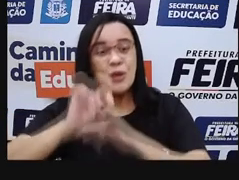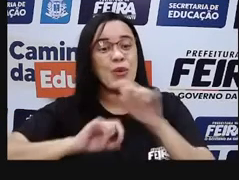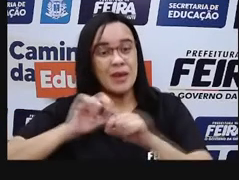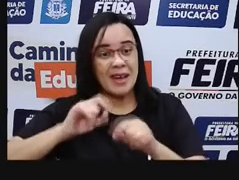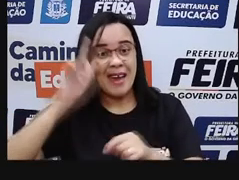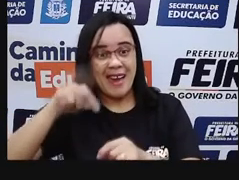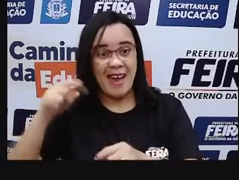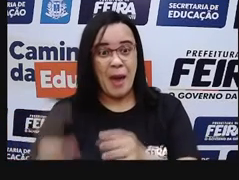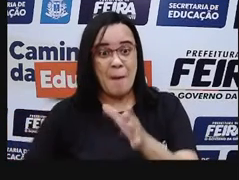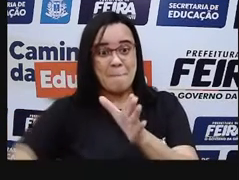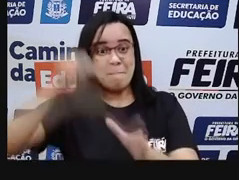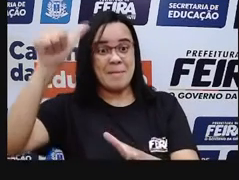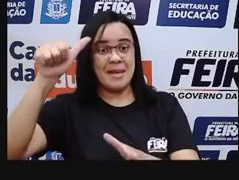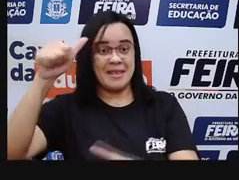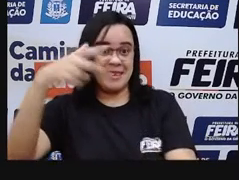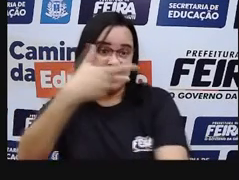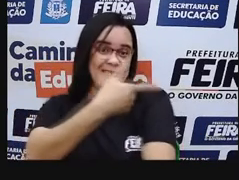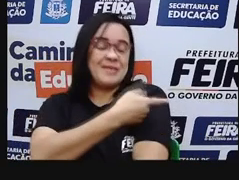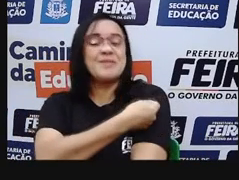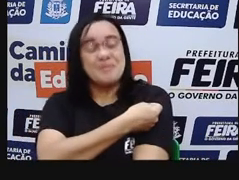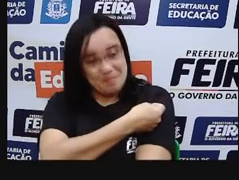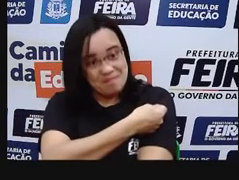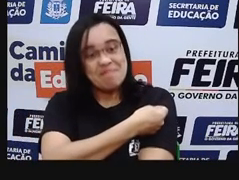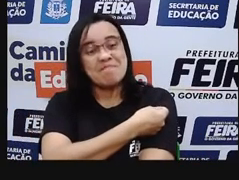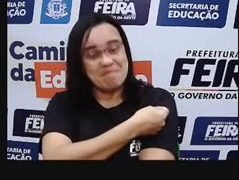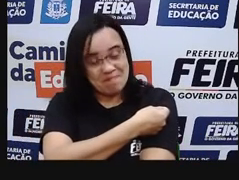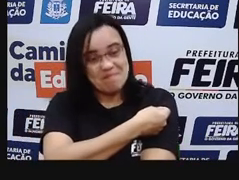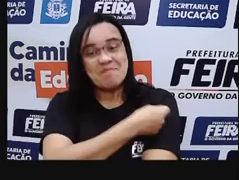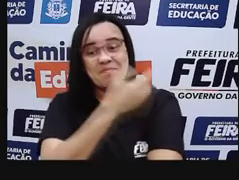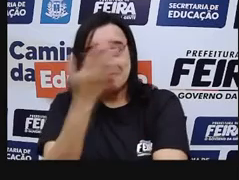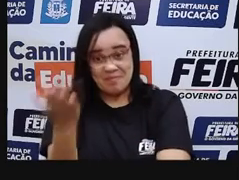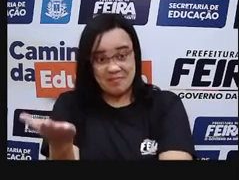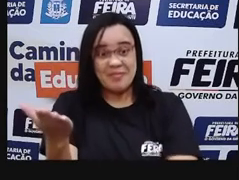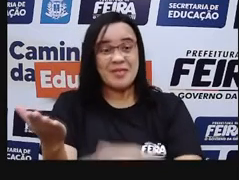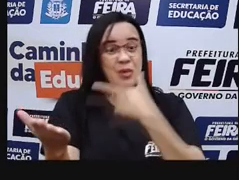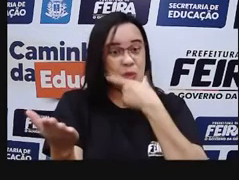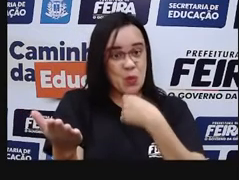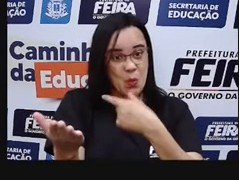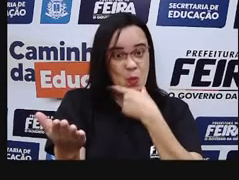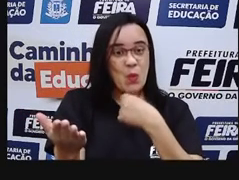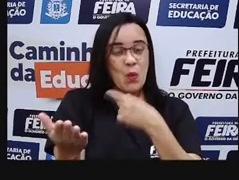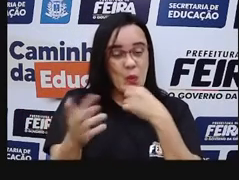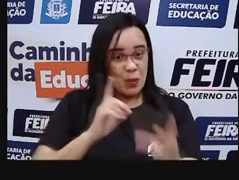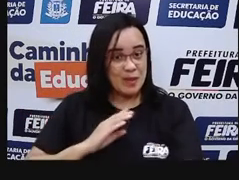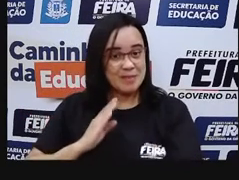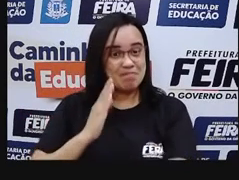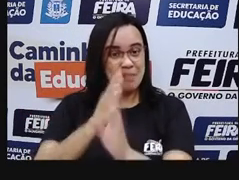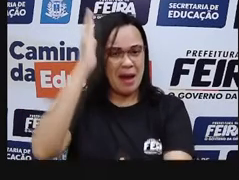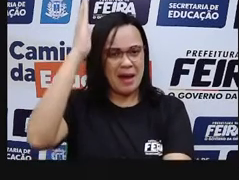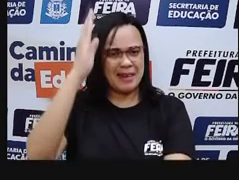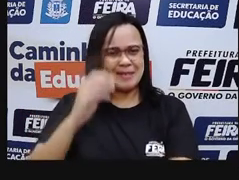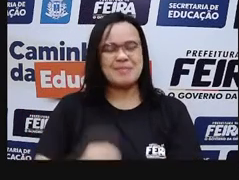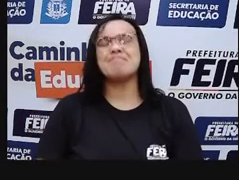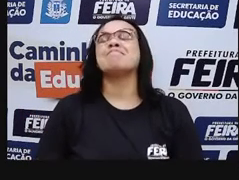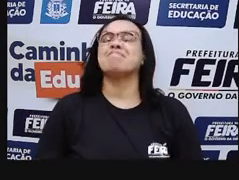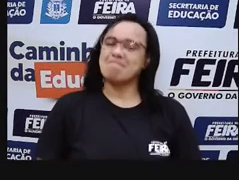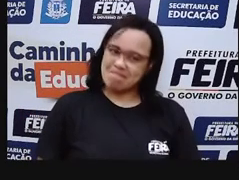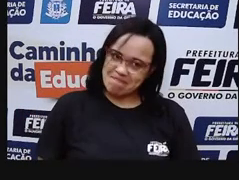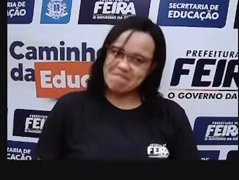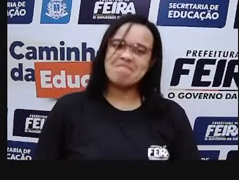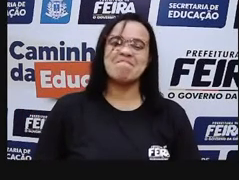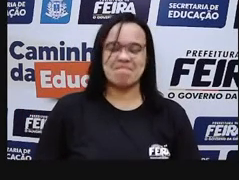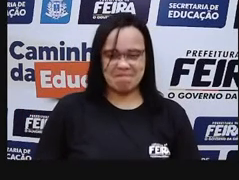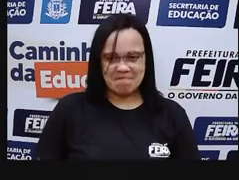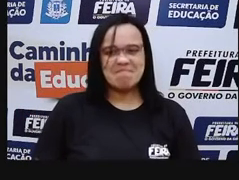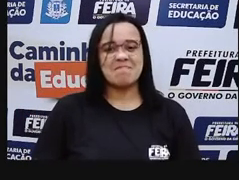dessa variação aí do nome da varíola mas principalmente de vacinar em né que é do